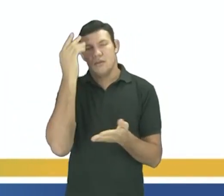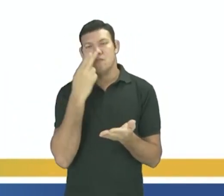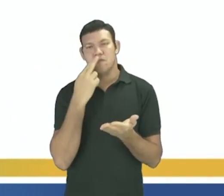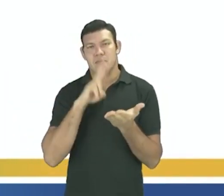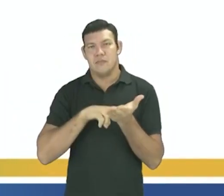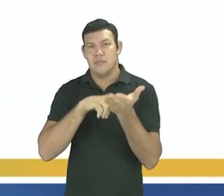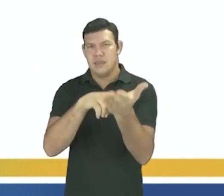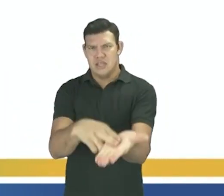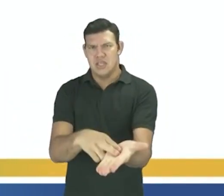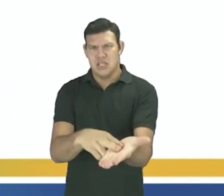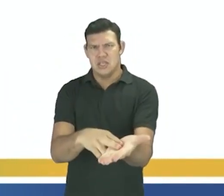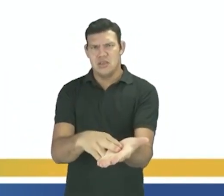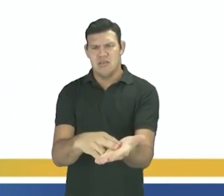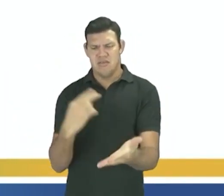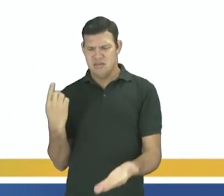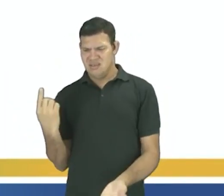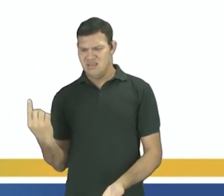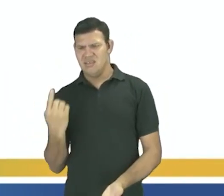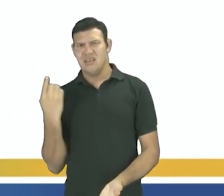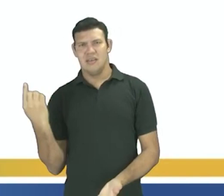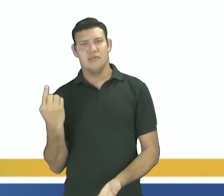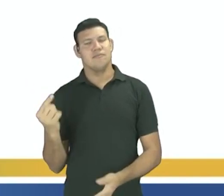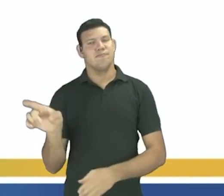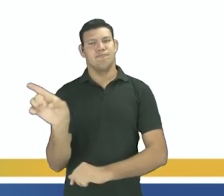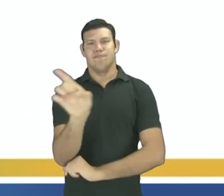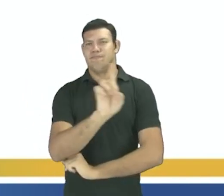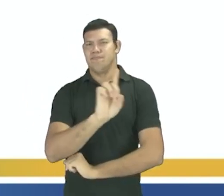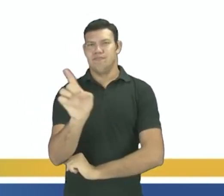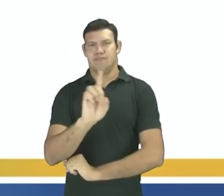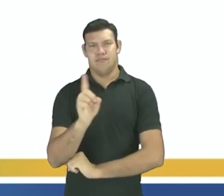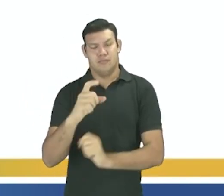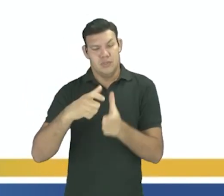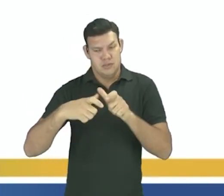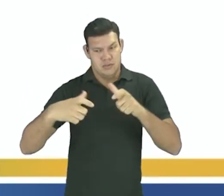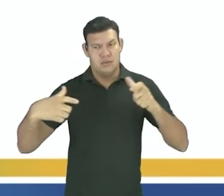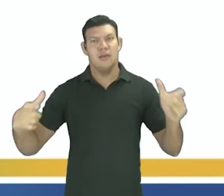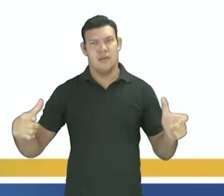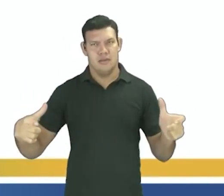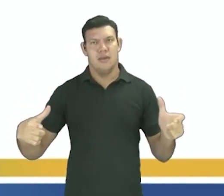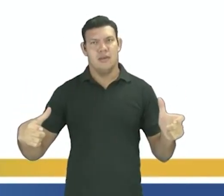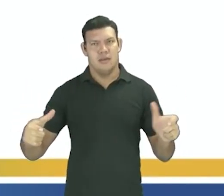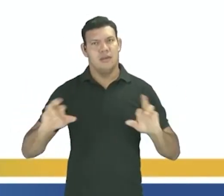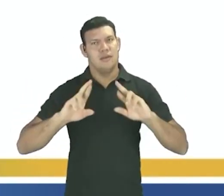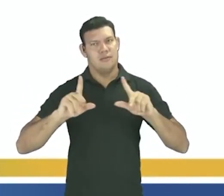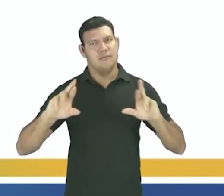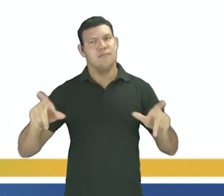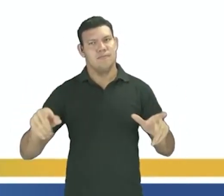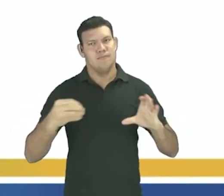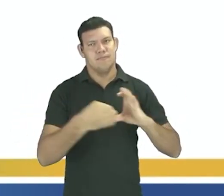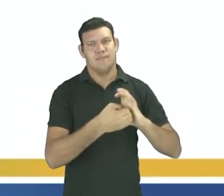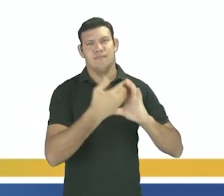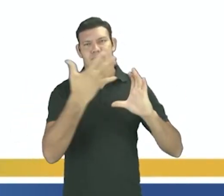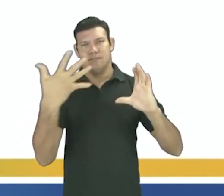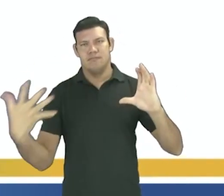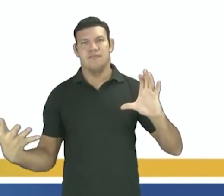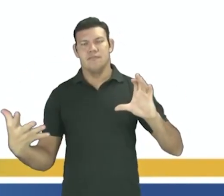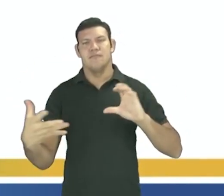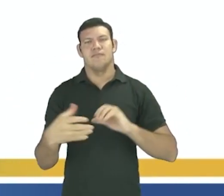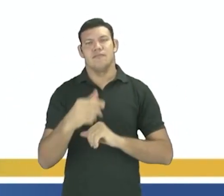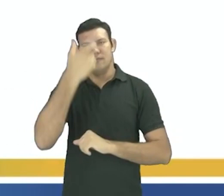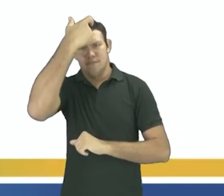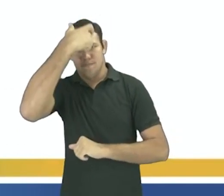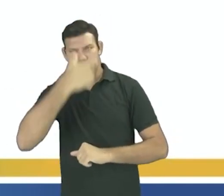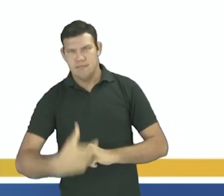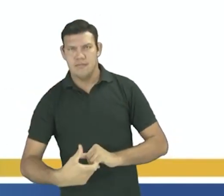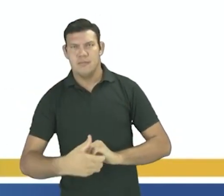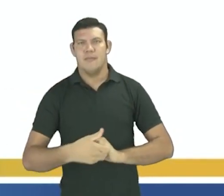seres individuais, tá? Em sua grande maioria. Por isso, ela é um pouco diferente em suas características das cartas